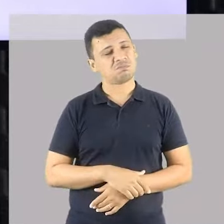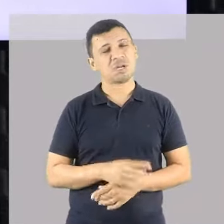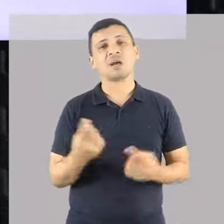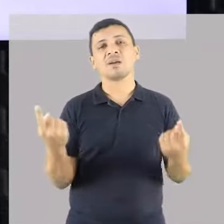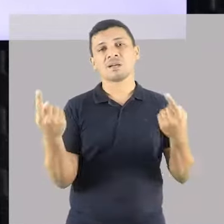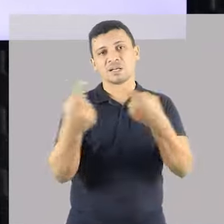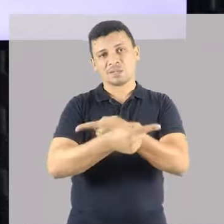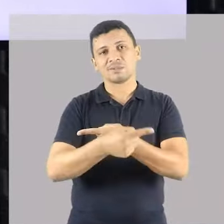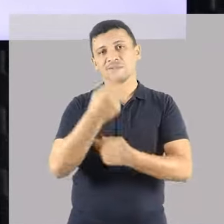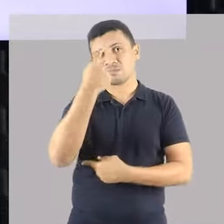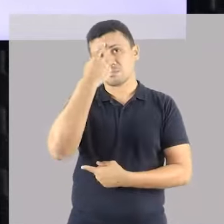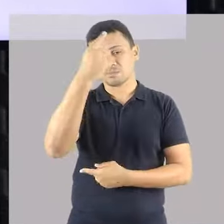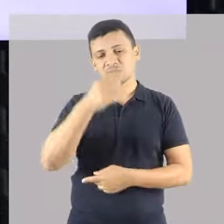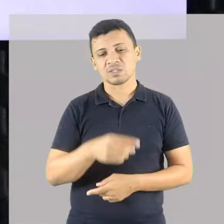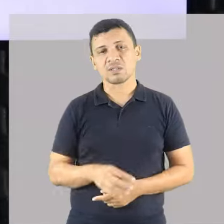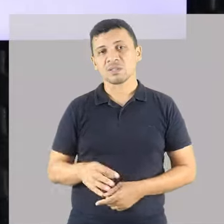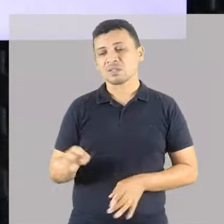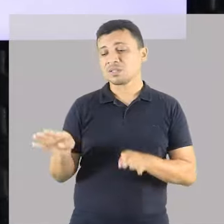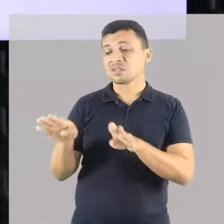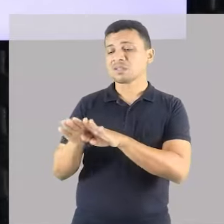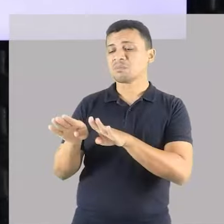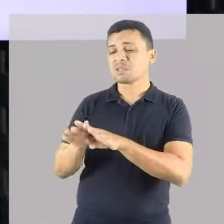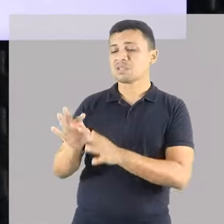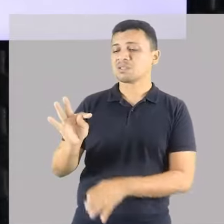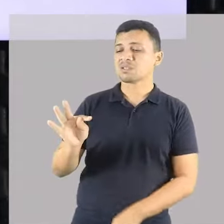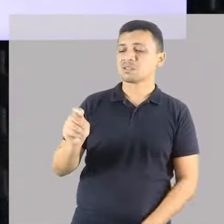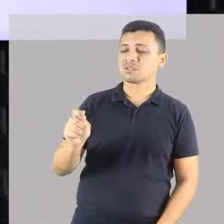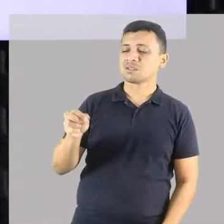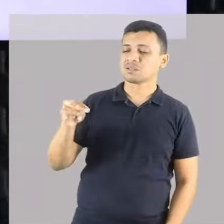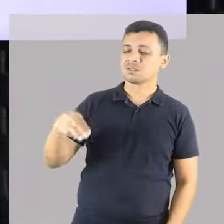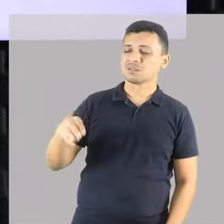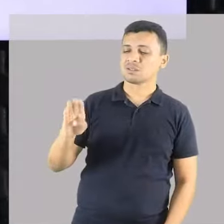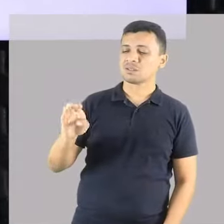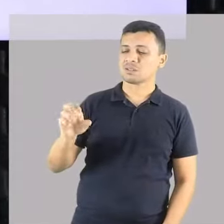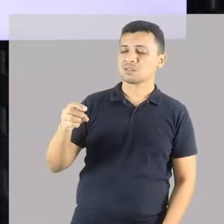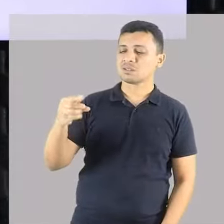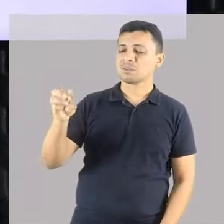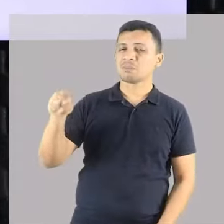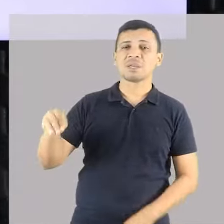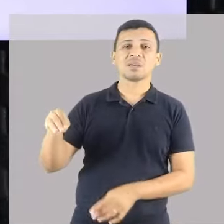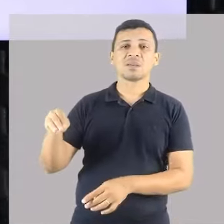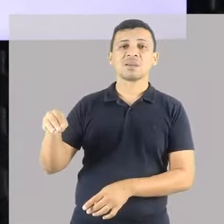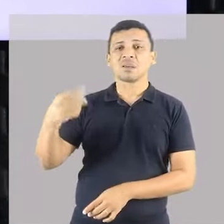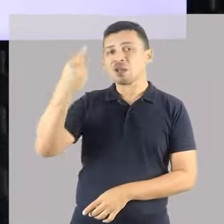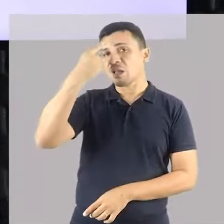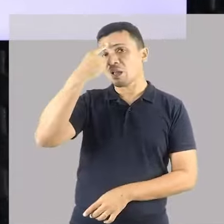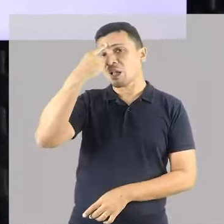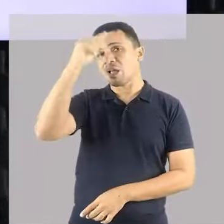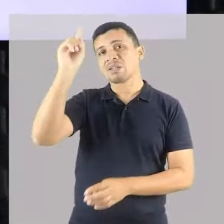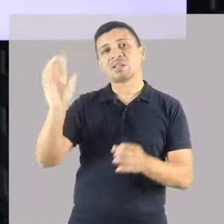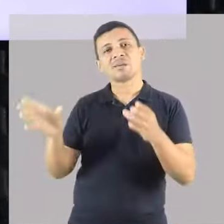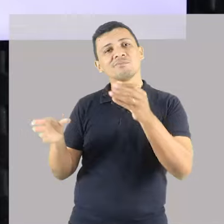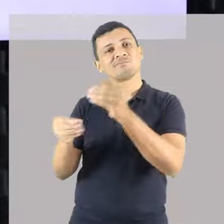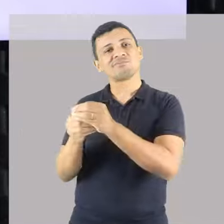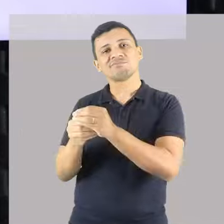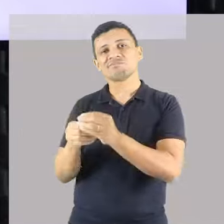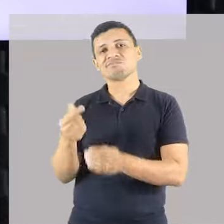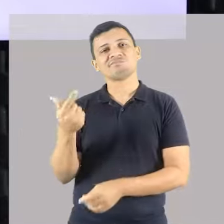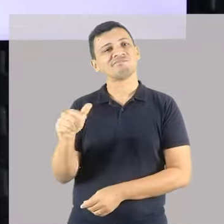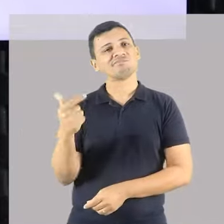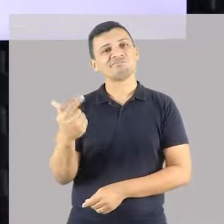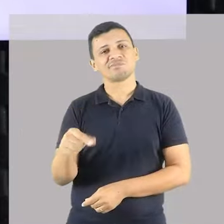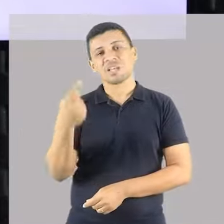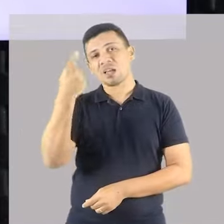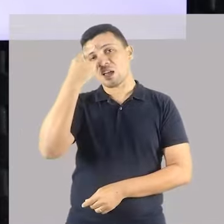contrastante só que aqui é mas também o também ele dá ideia de acréscimo então eu não tenho ideia de contraste eu